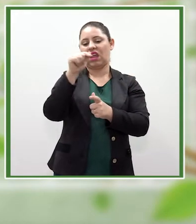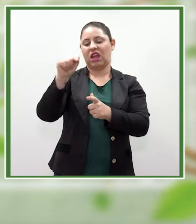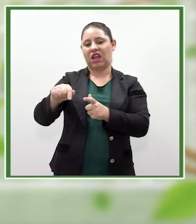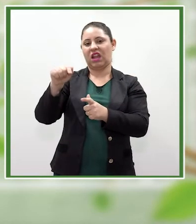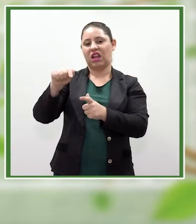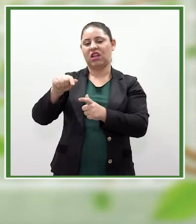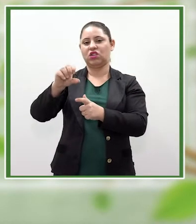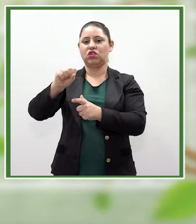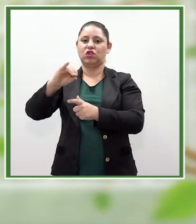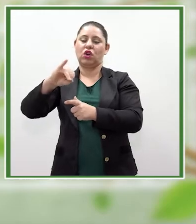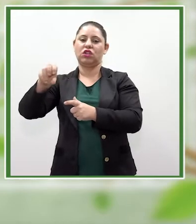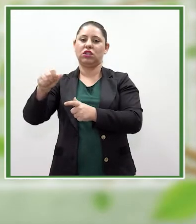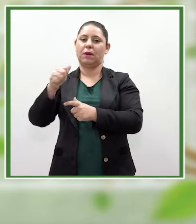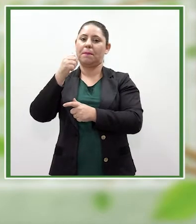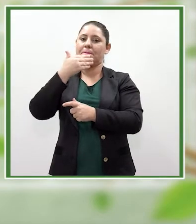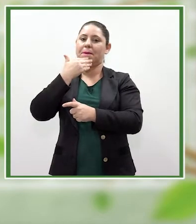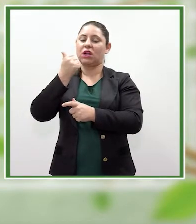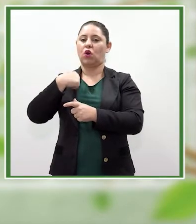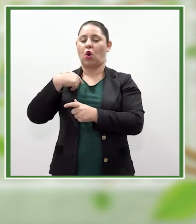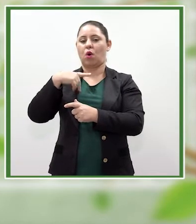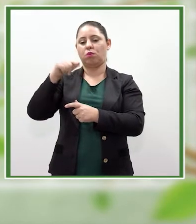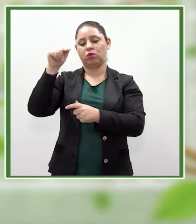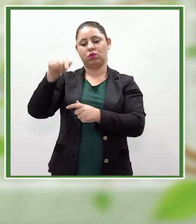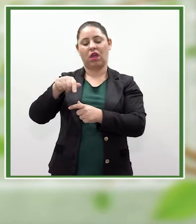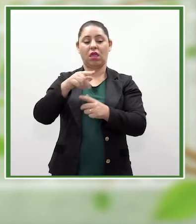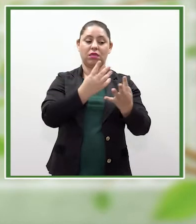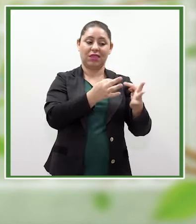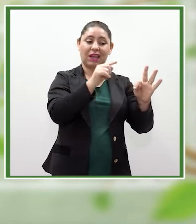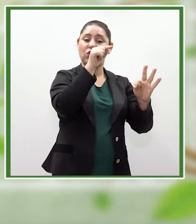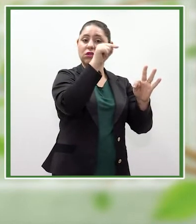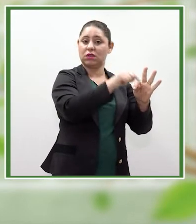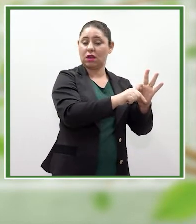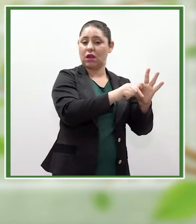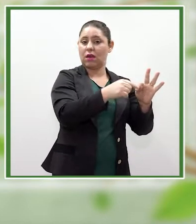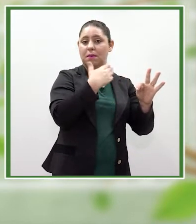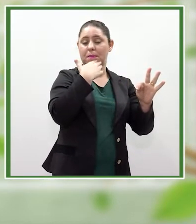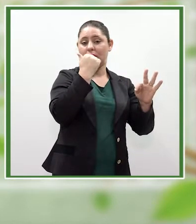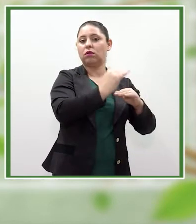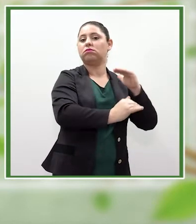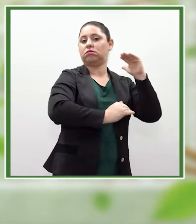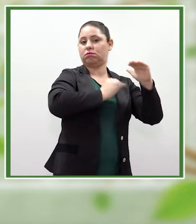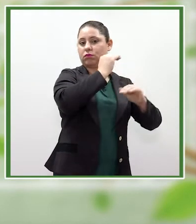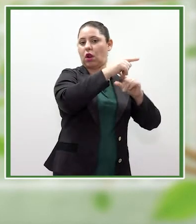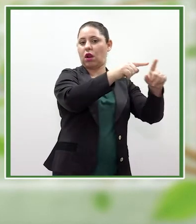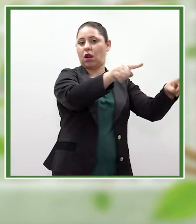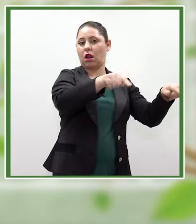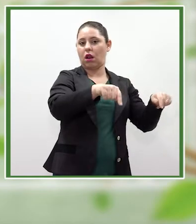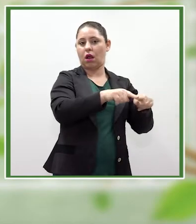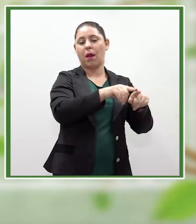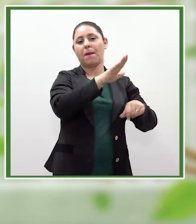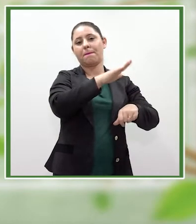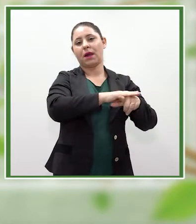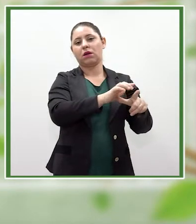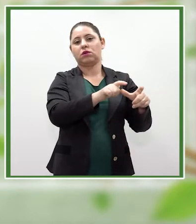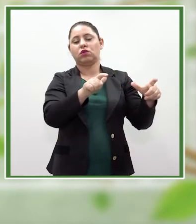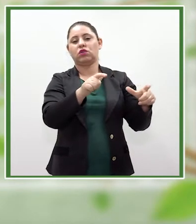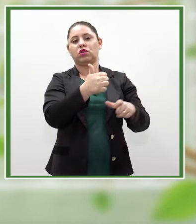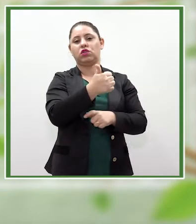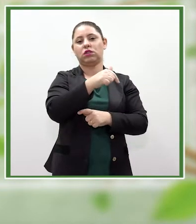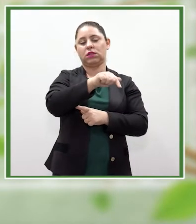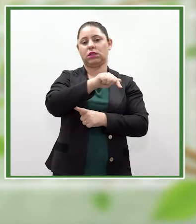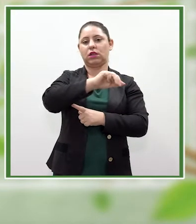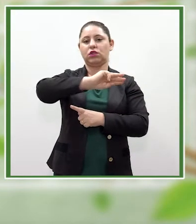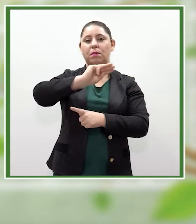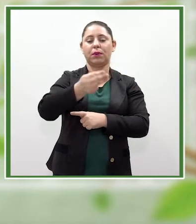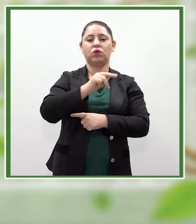lavoura-pecuária. Aqui, uma foto aqui em Campo Grande, em agosto de 2008. Vejam no fundo da foto a